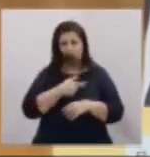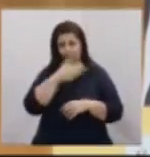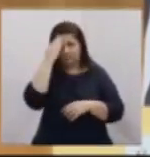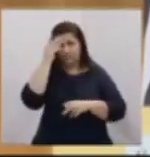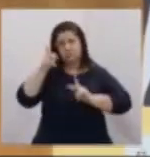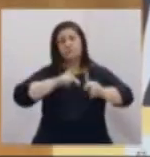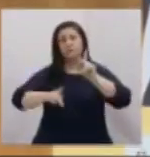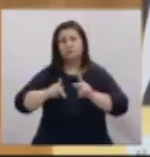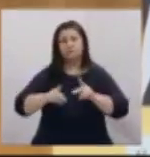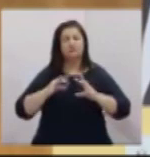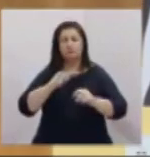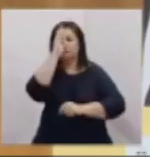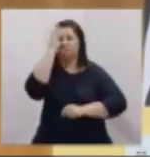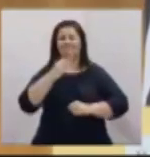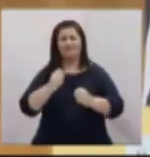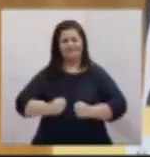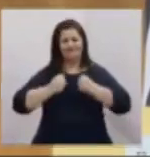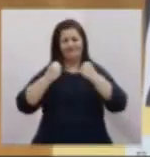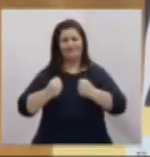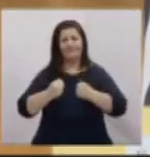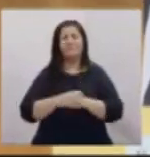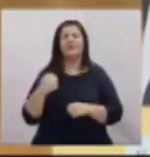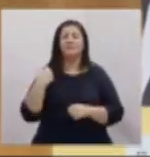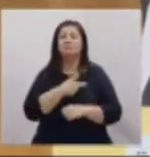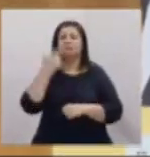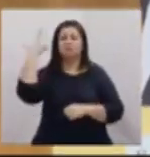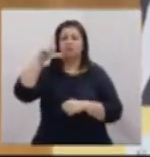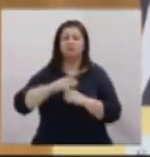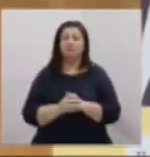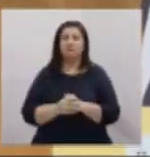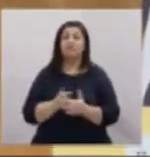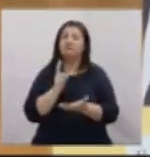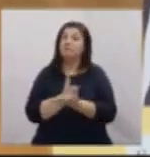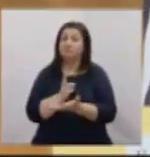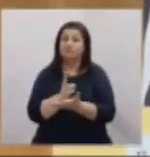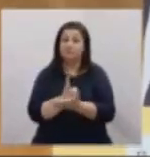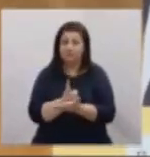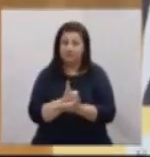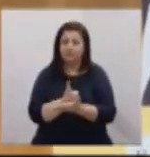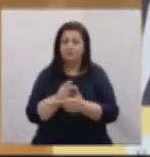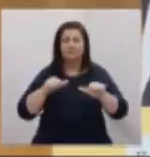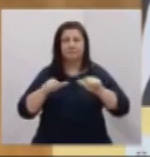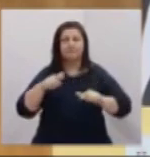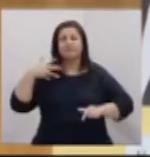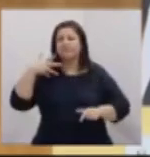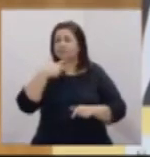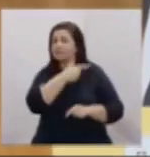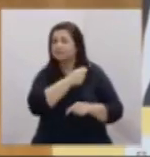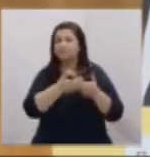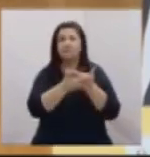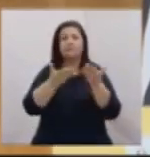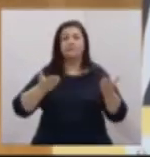o nosso Brasil é aguerrido, o mundo é aguerrido, e que a gente vai sair e continuar fazendo esse trabalho maravilhoso, né, que vocês